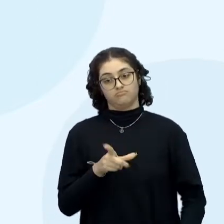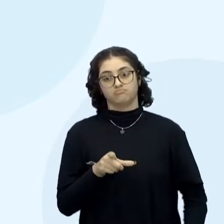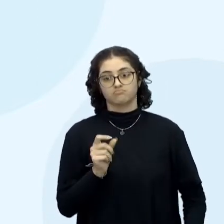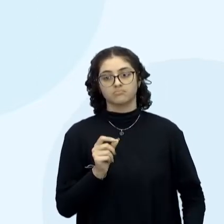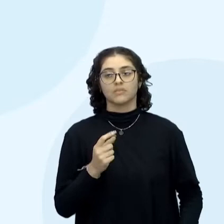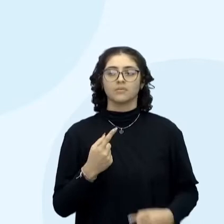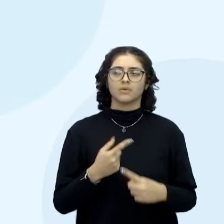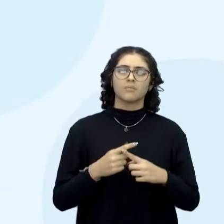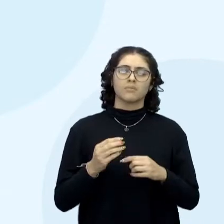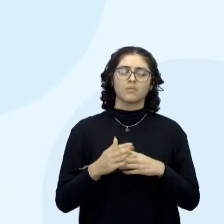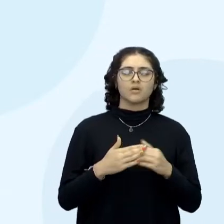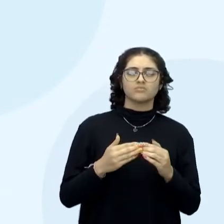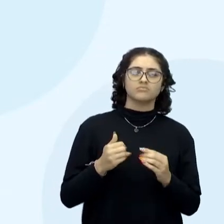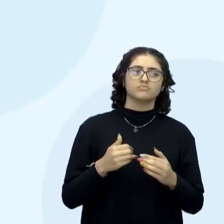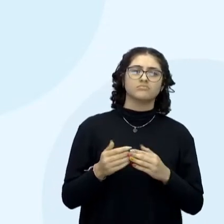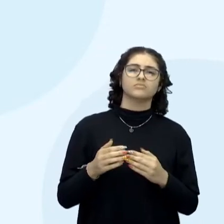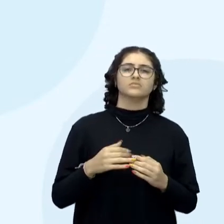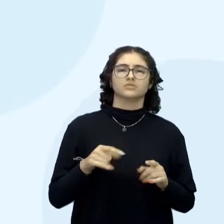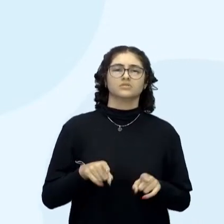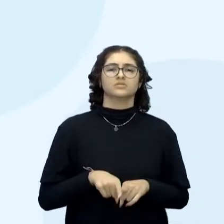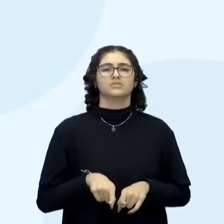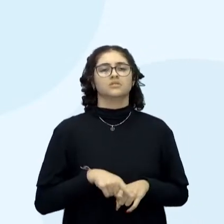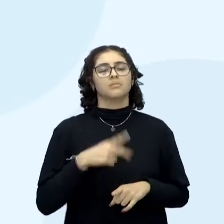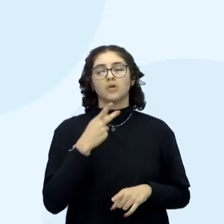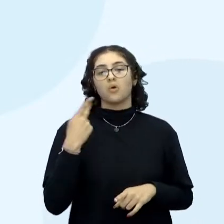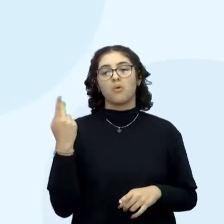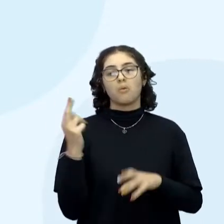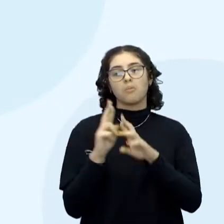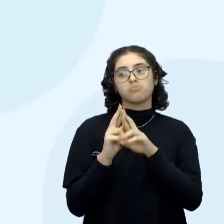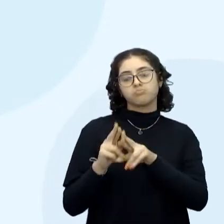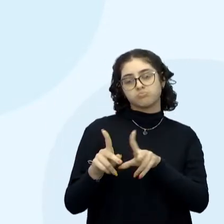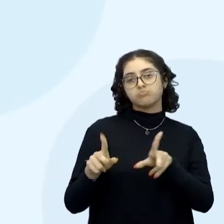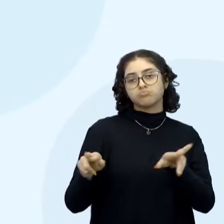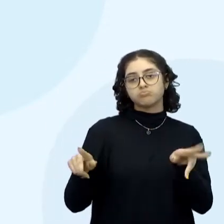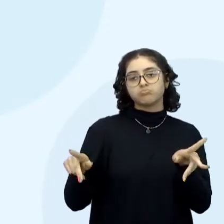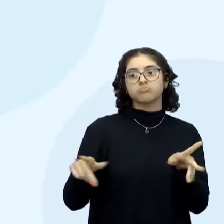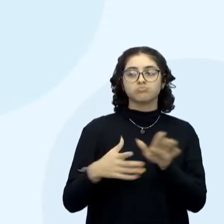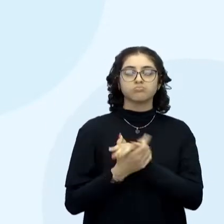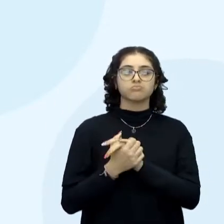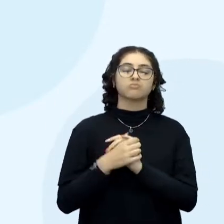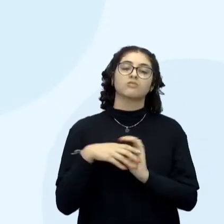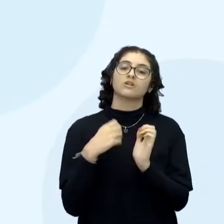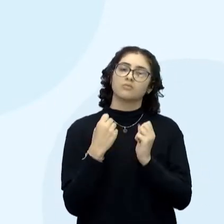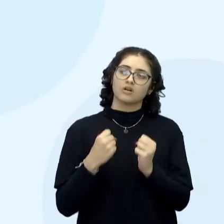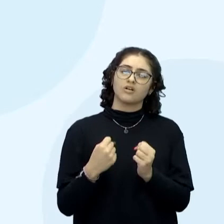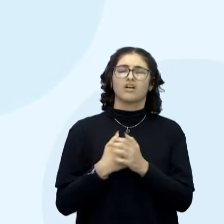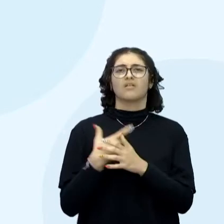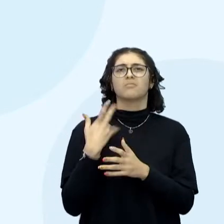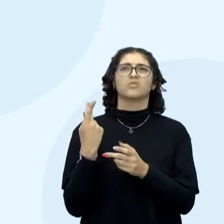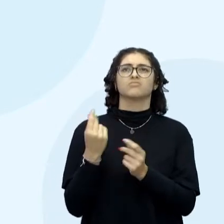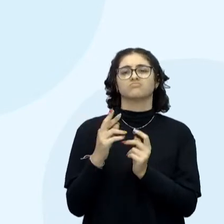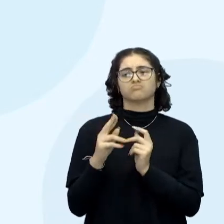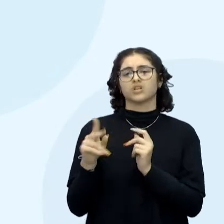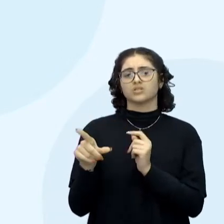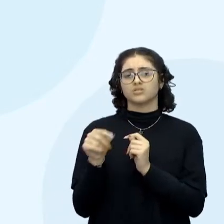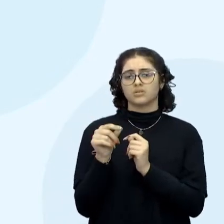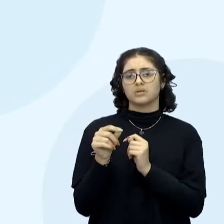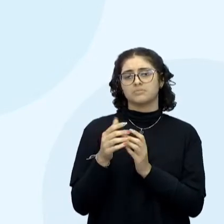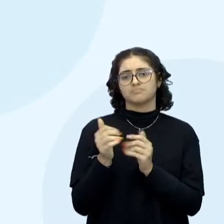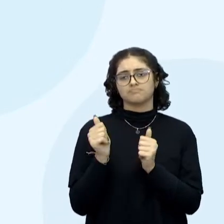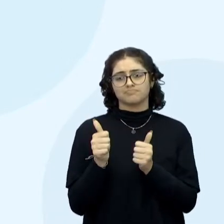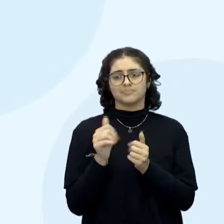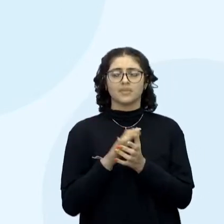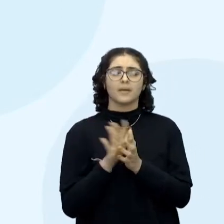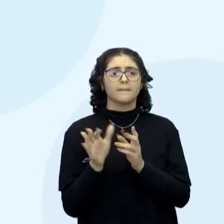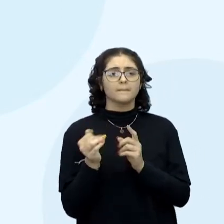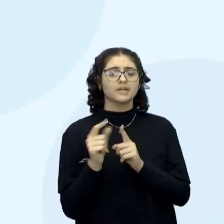e que poderiam haver sido mobilizados diferentes teóricos aqui para fazer a análise dessas relações. Então é importante a